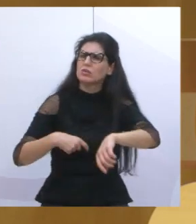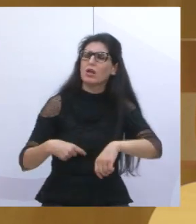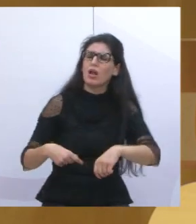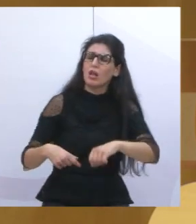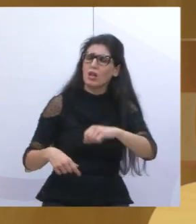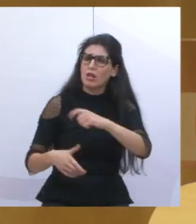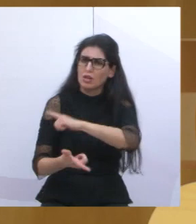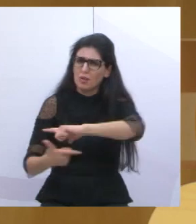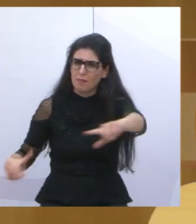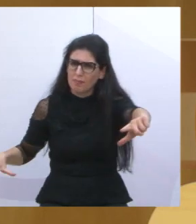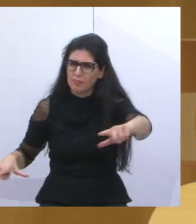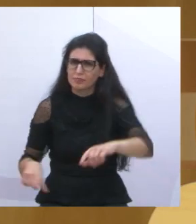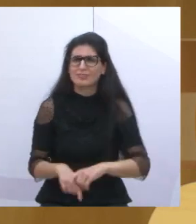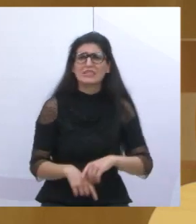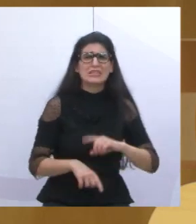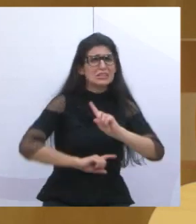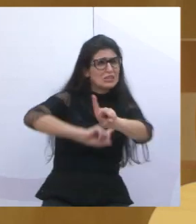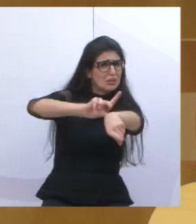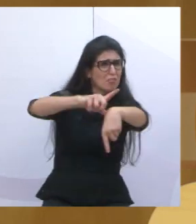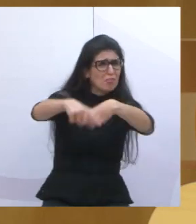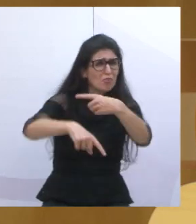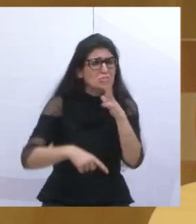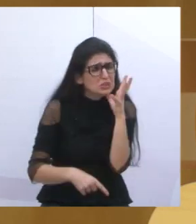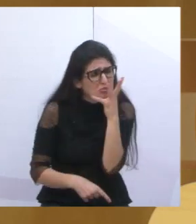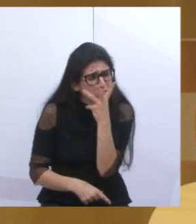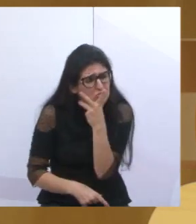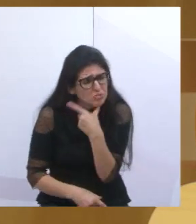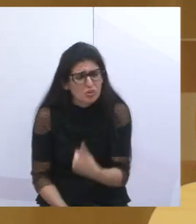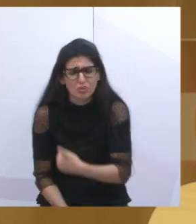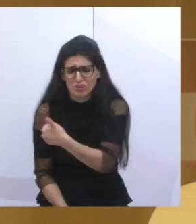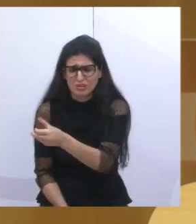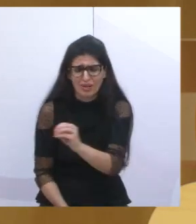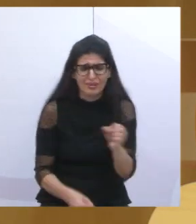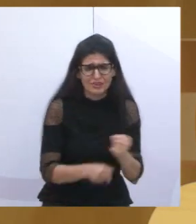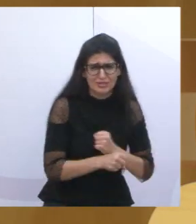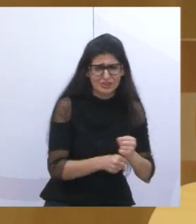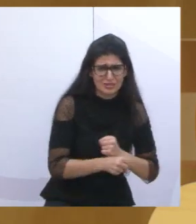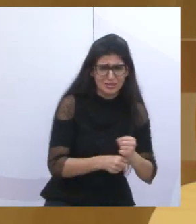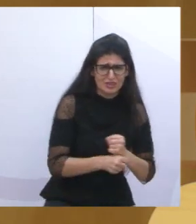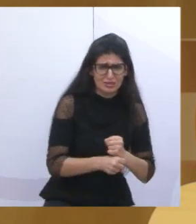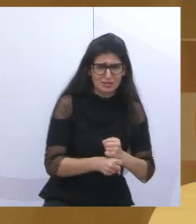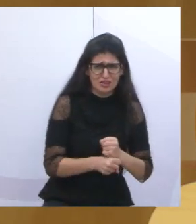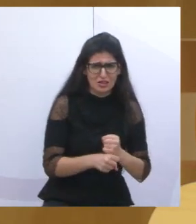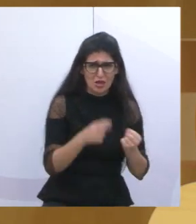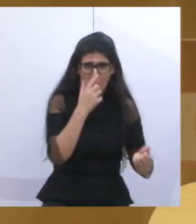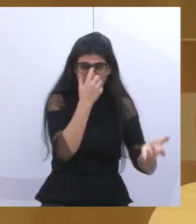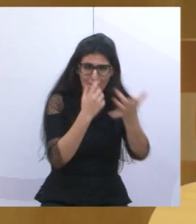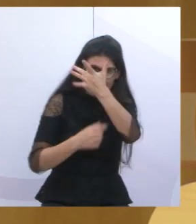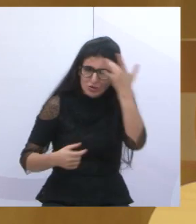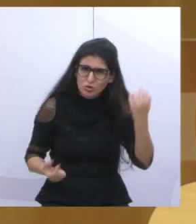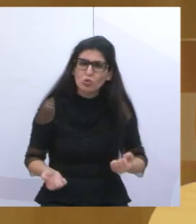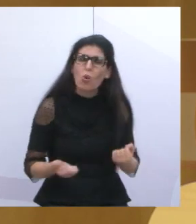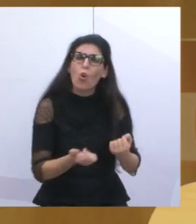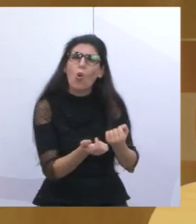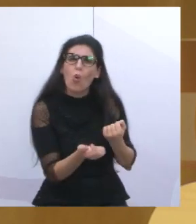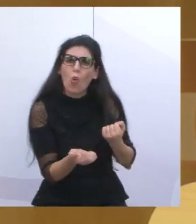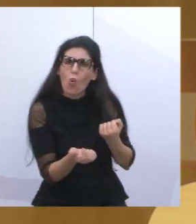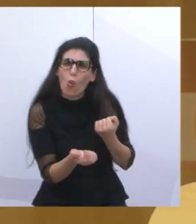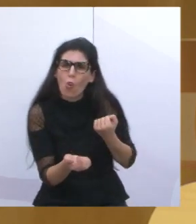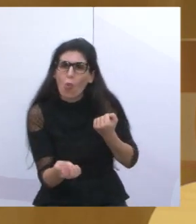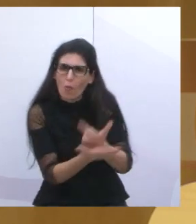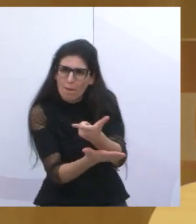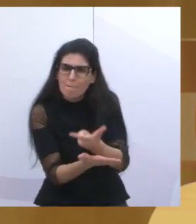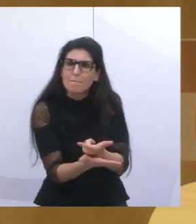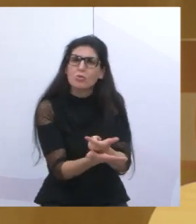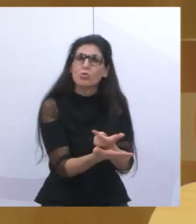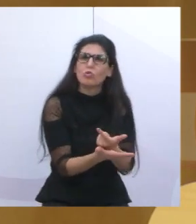processo judicial, demorou-se 10 anos para o proprietário que comprou e quitou seu terreno poder